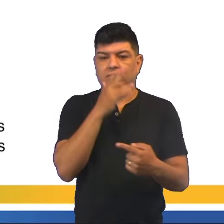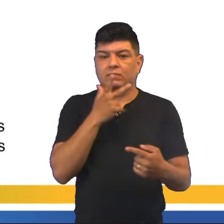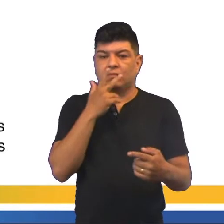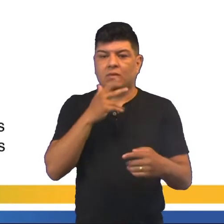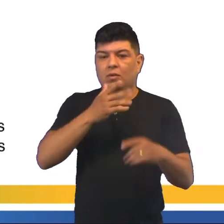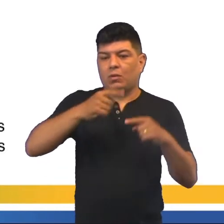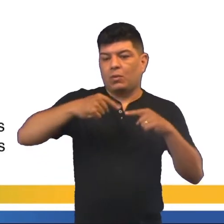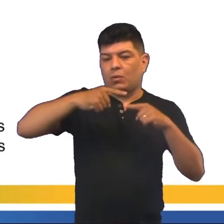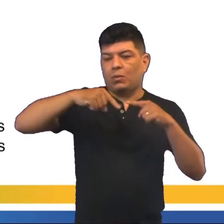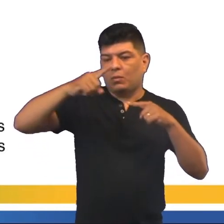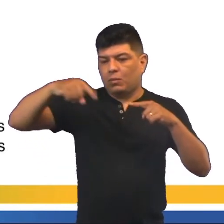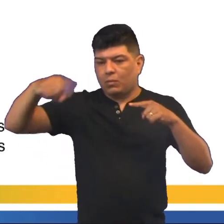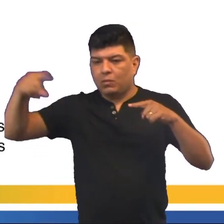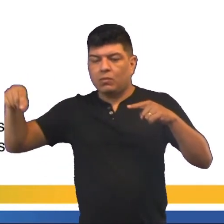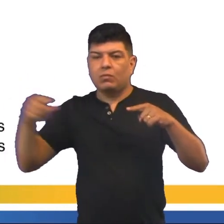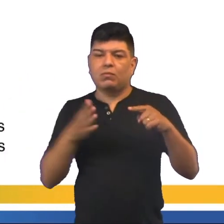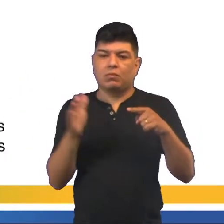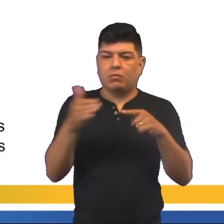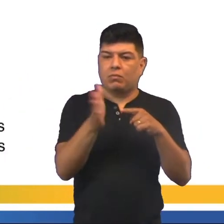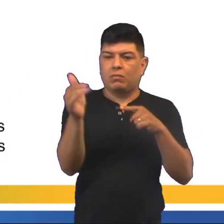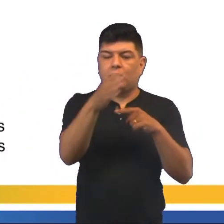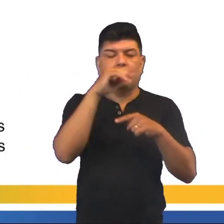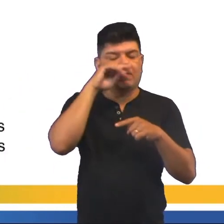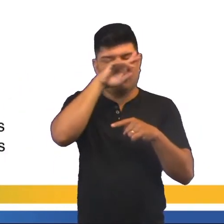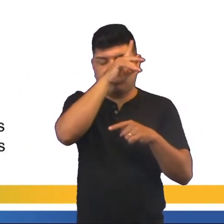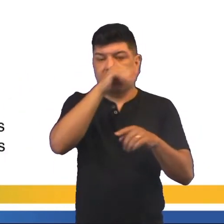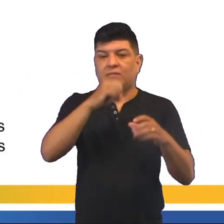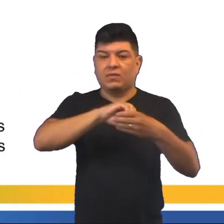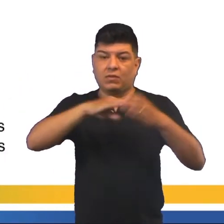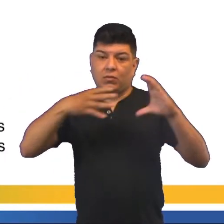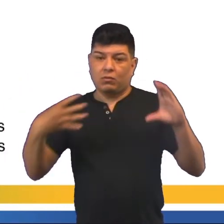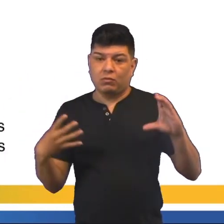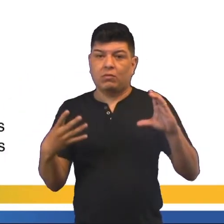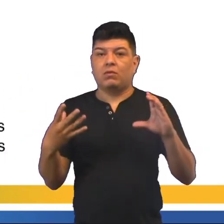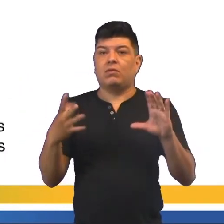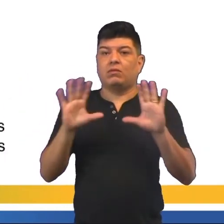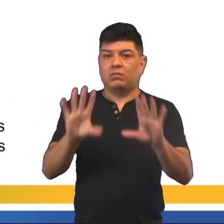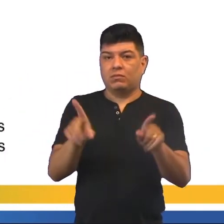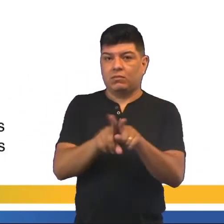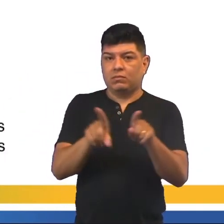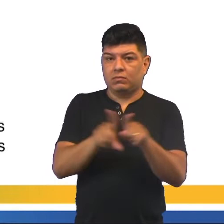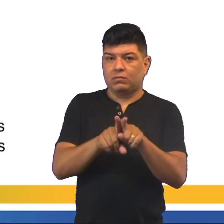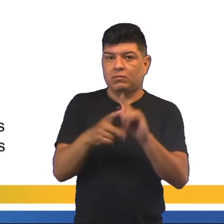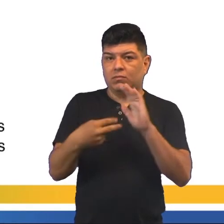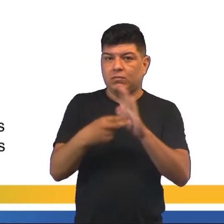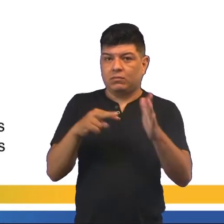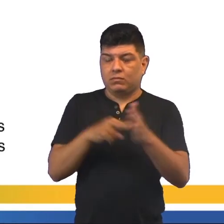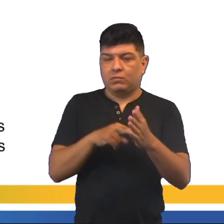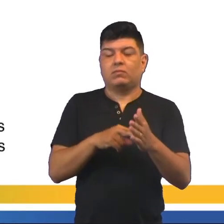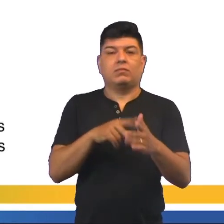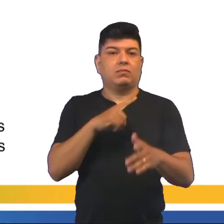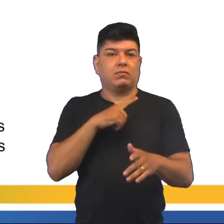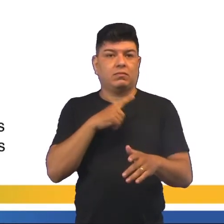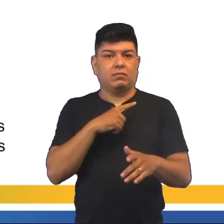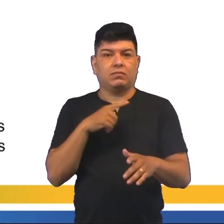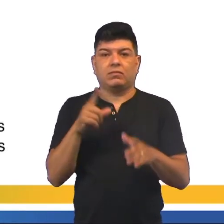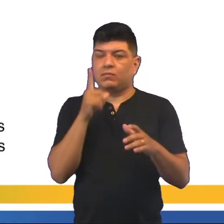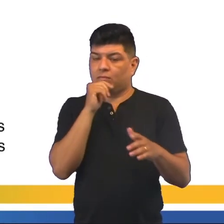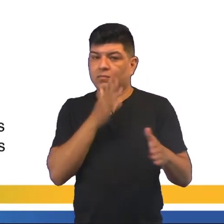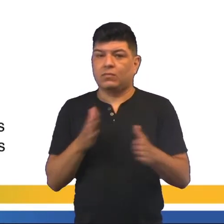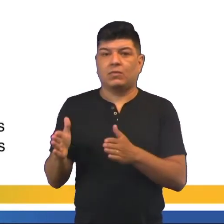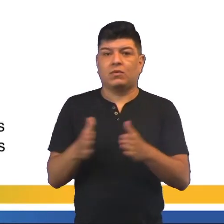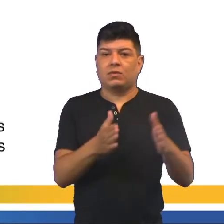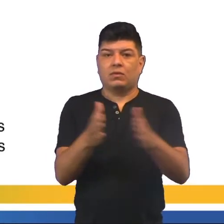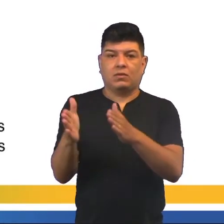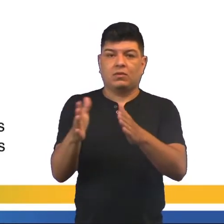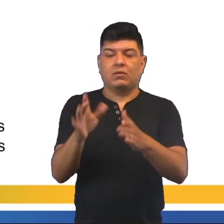sinuosos, ou seja, apresentam muitas curvas, né, com características meândricas, esse é o significado das curvas, como aos rios de